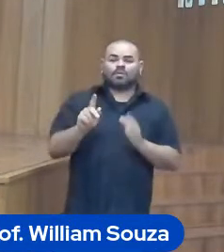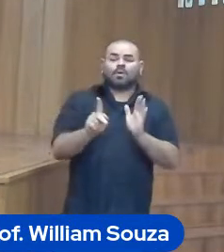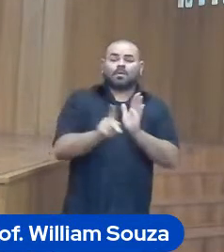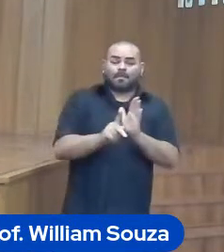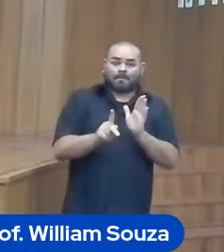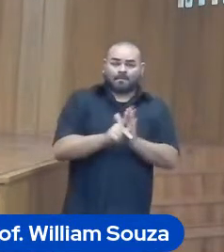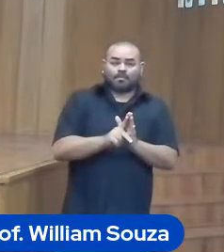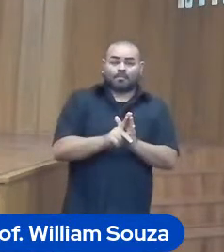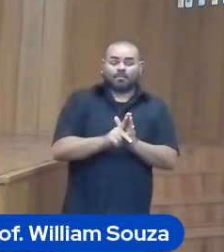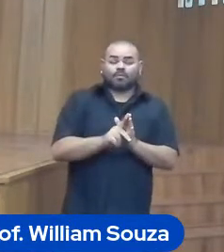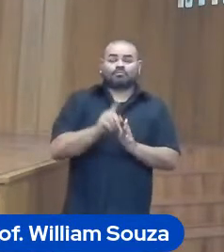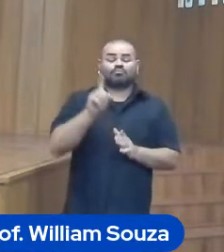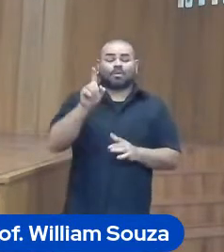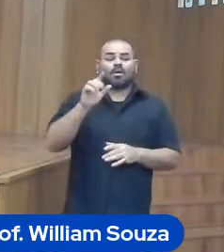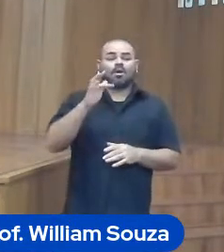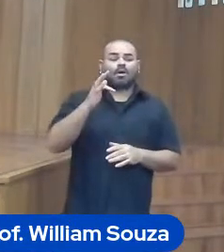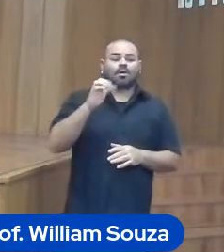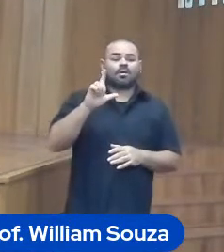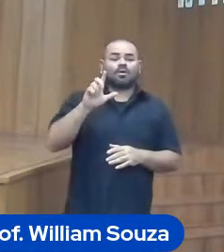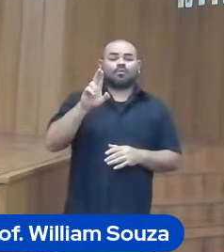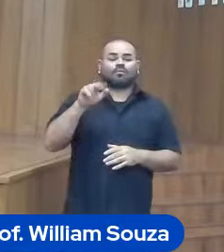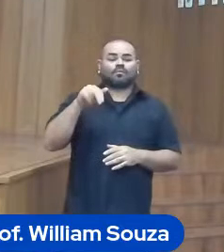Federal Fluminense,